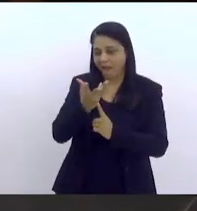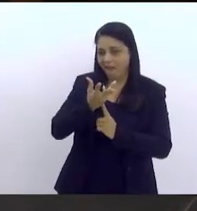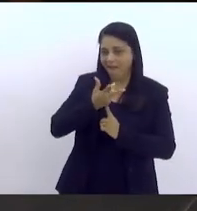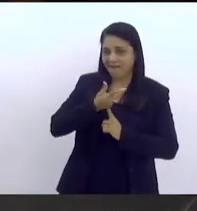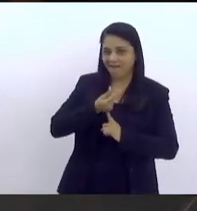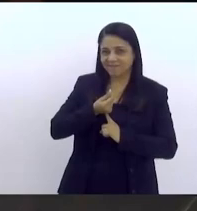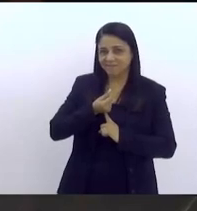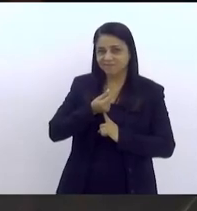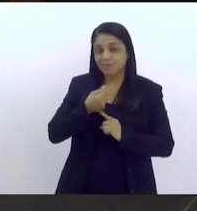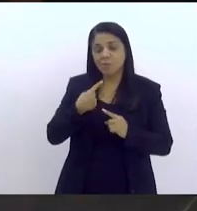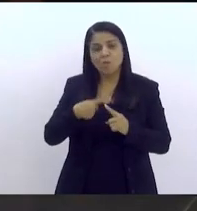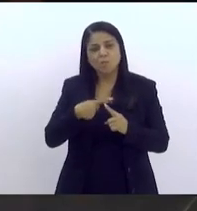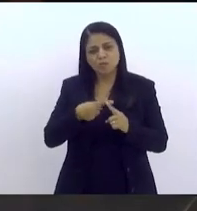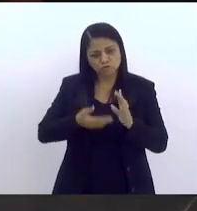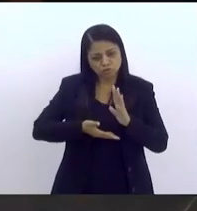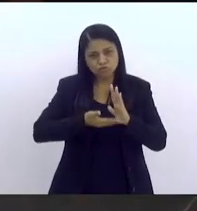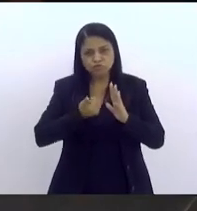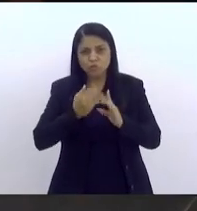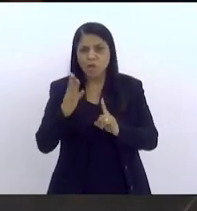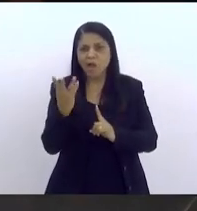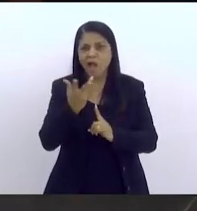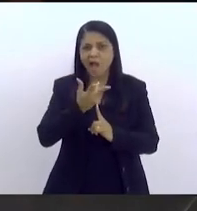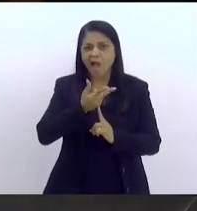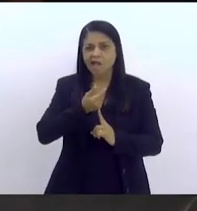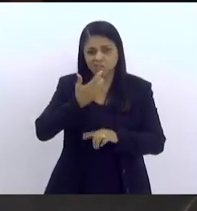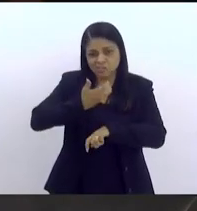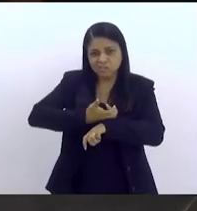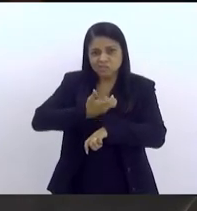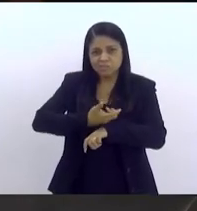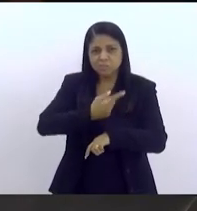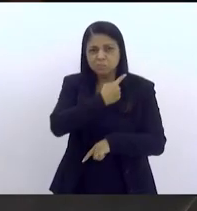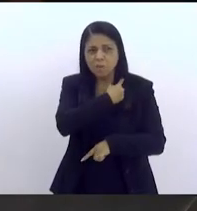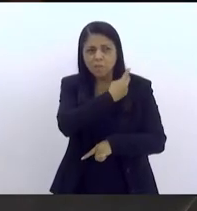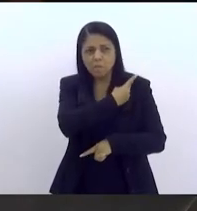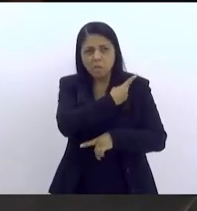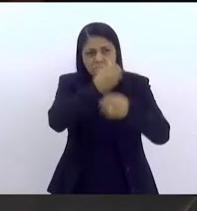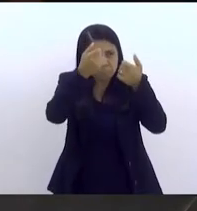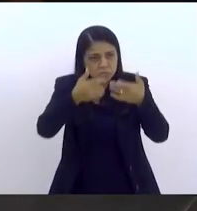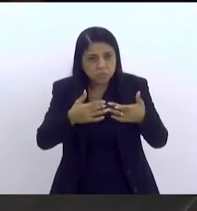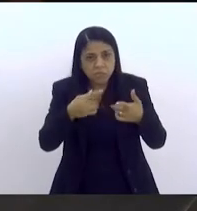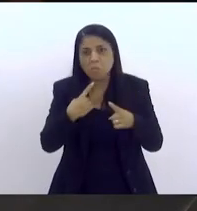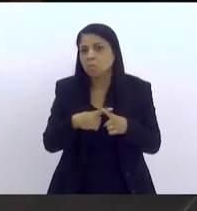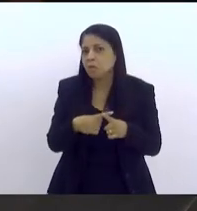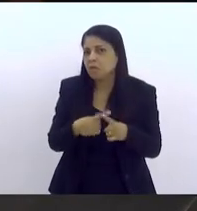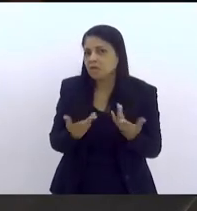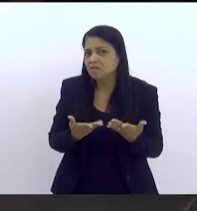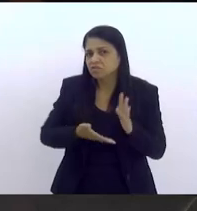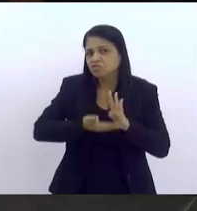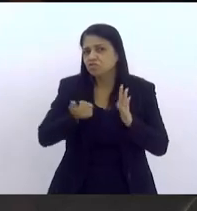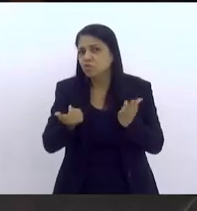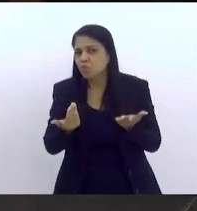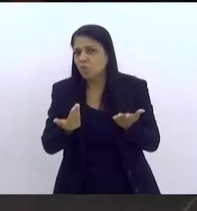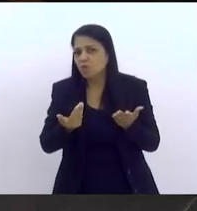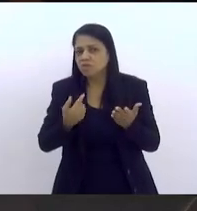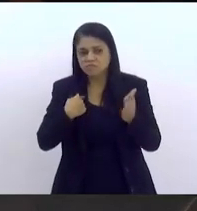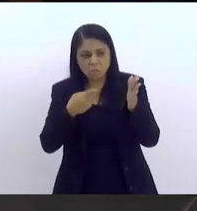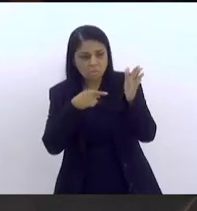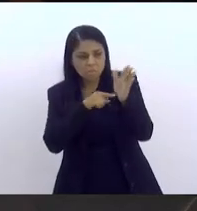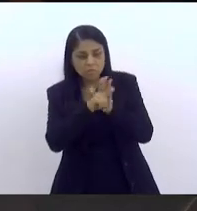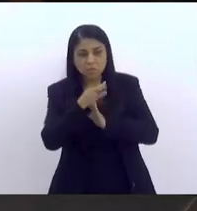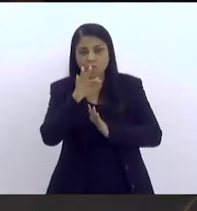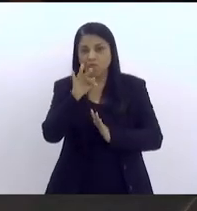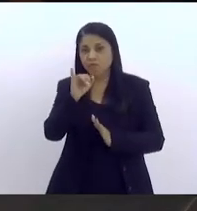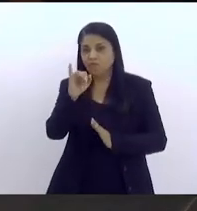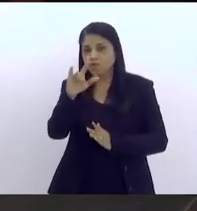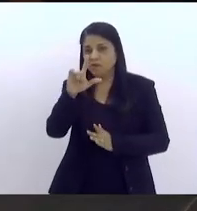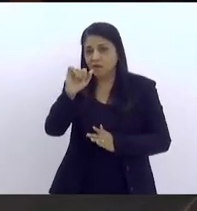Por que que a gente tirou a arte do ensino médio Alguém pode me explicar ou se for perguntar para um finlandês né